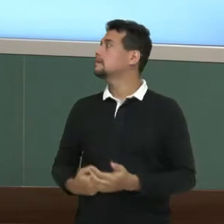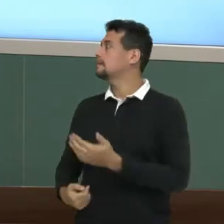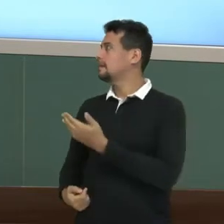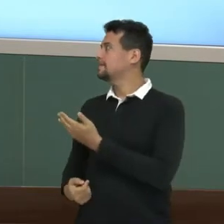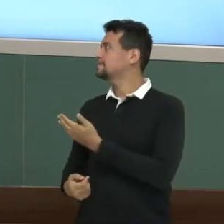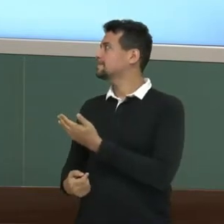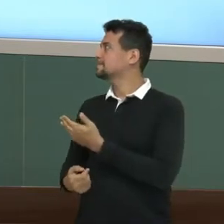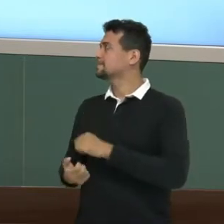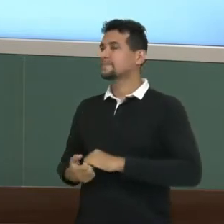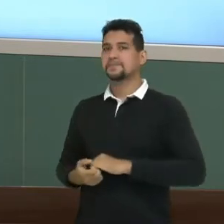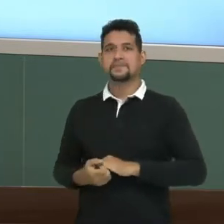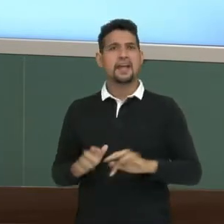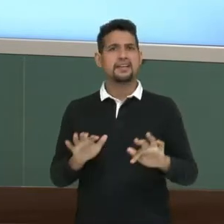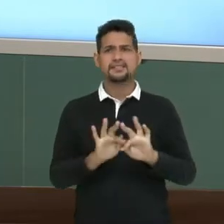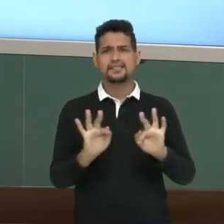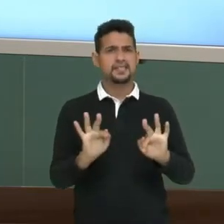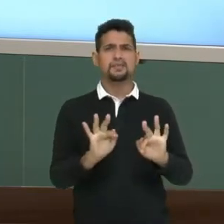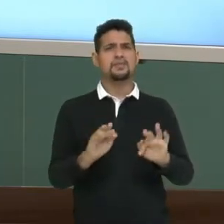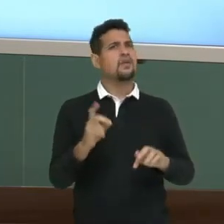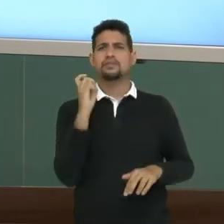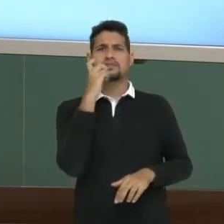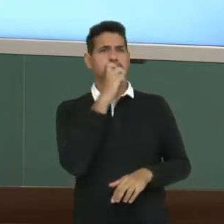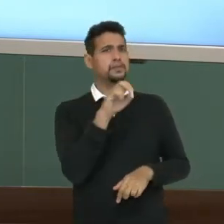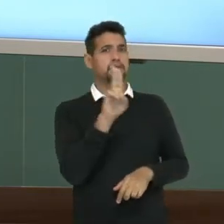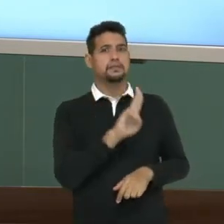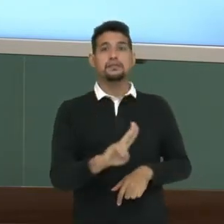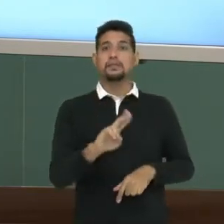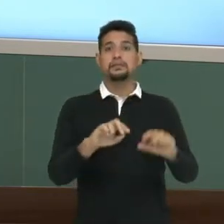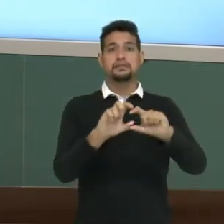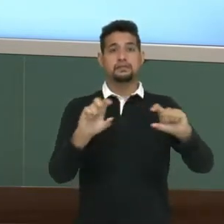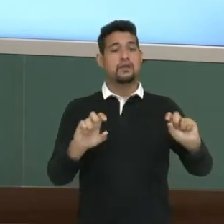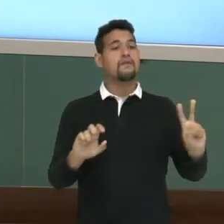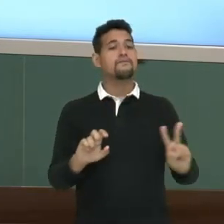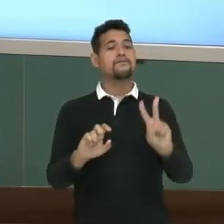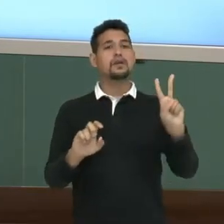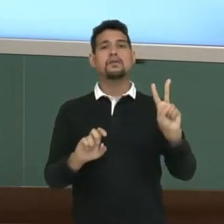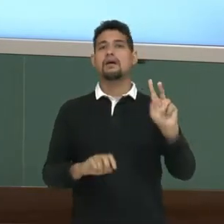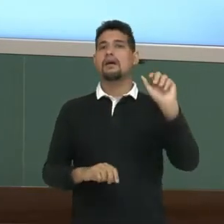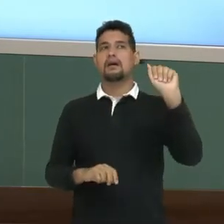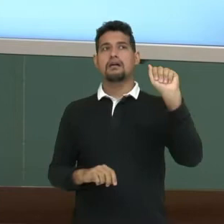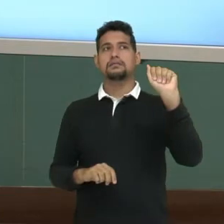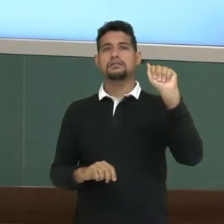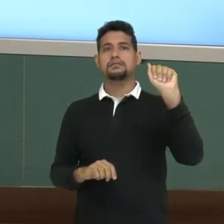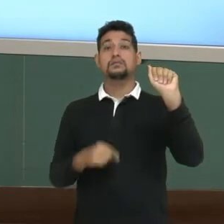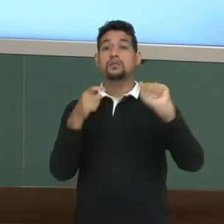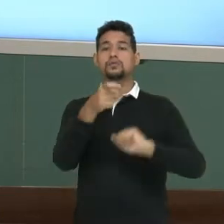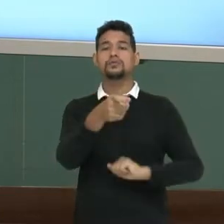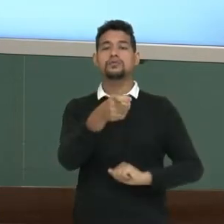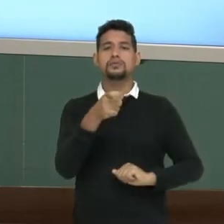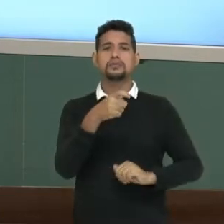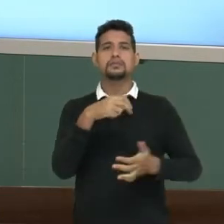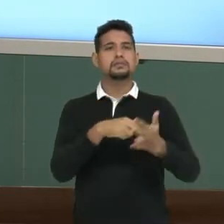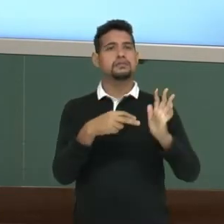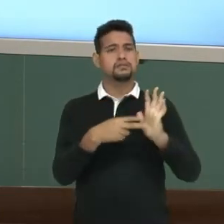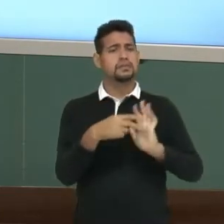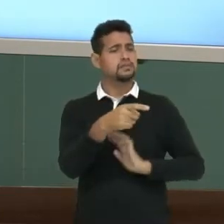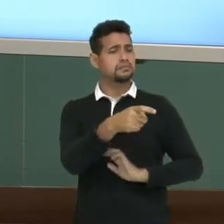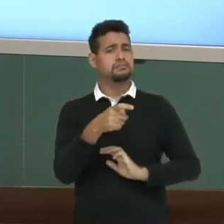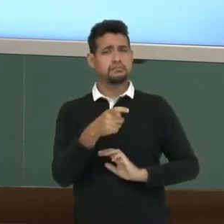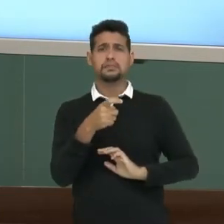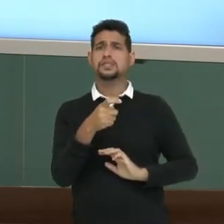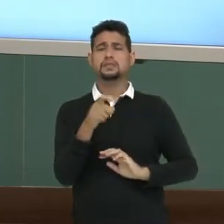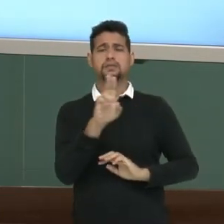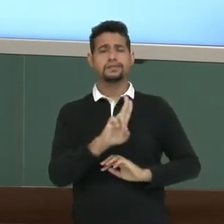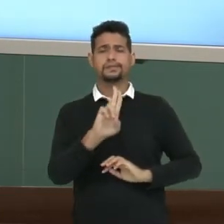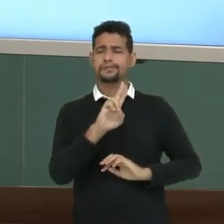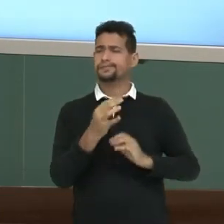Nós vamos pegar a equação da reta aqui, então o valor de A daqui, o x vai ser exatamente o x do ponto